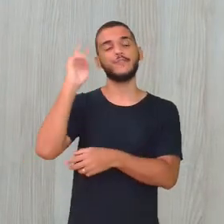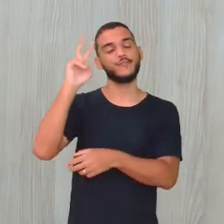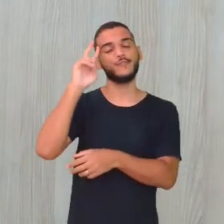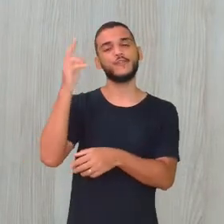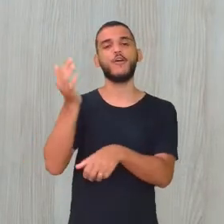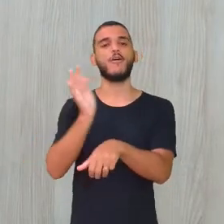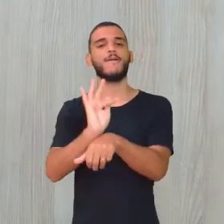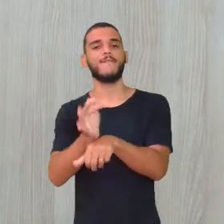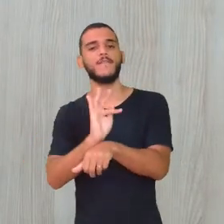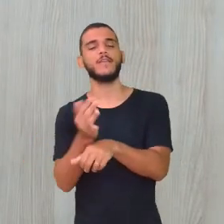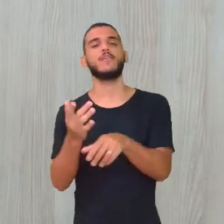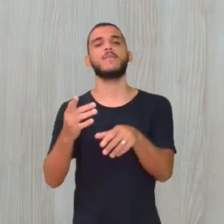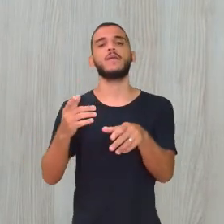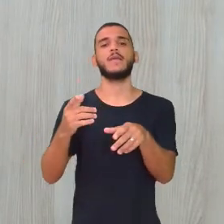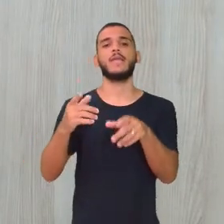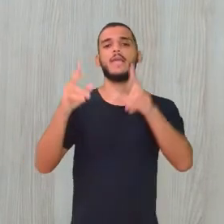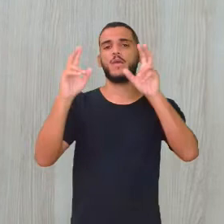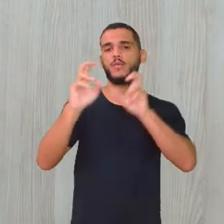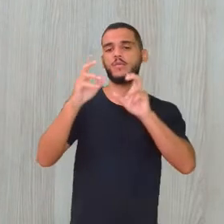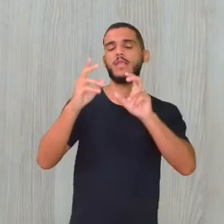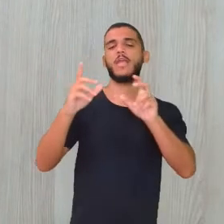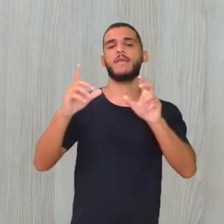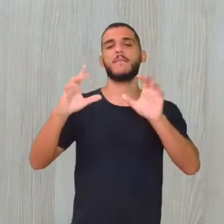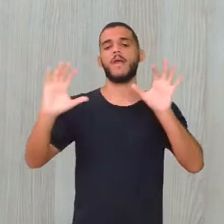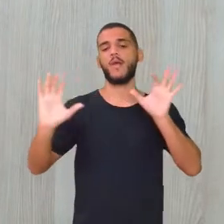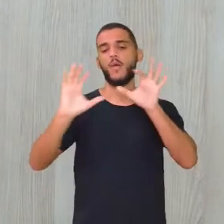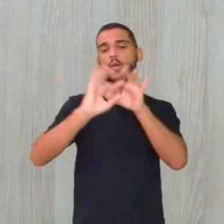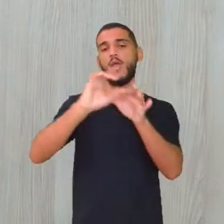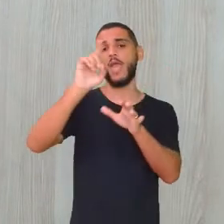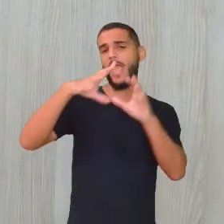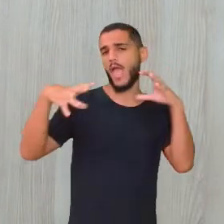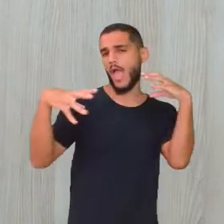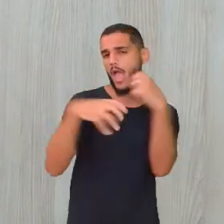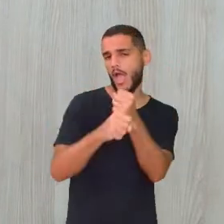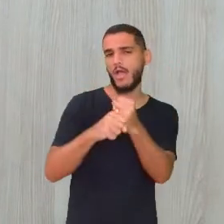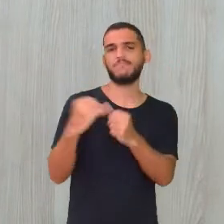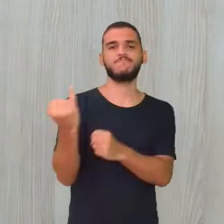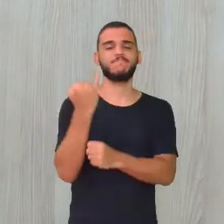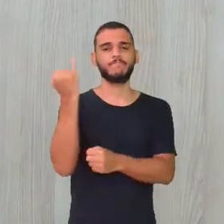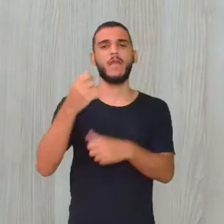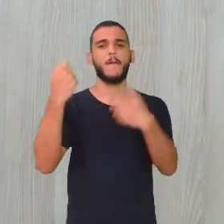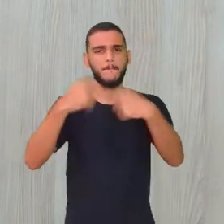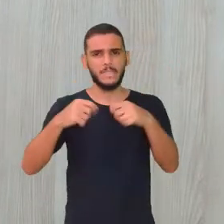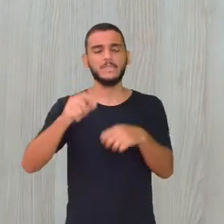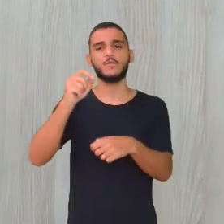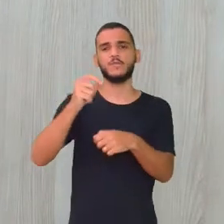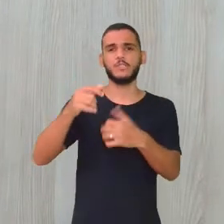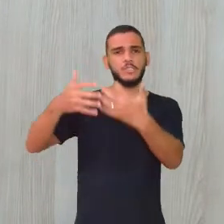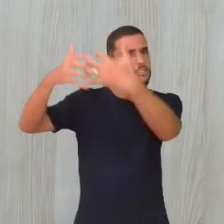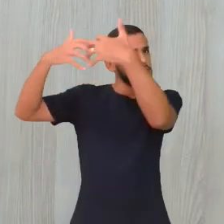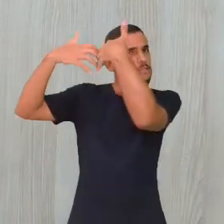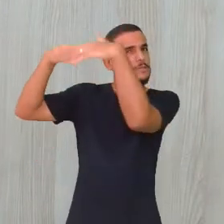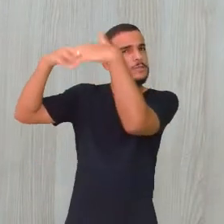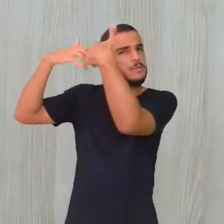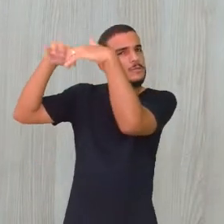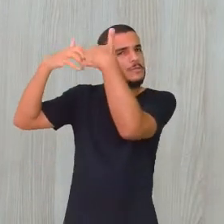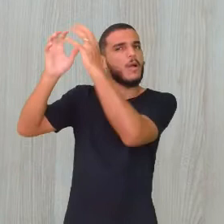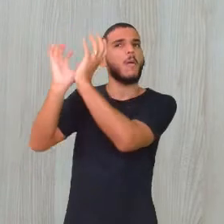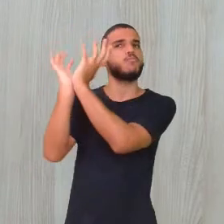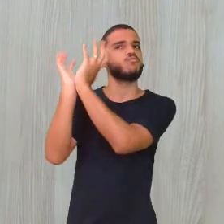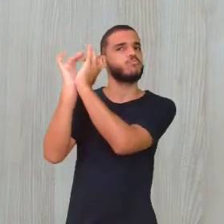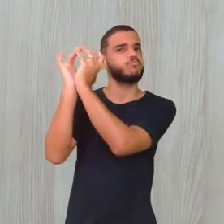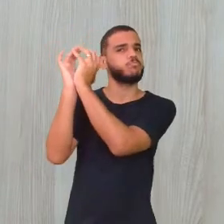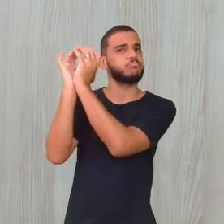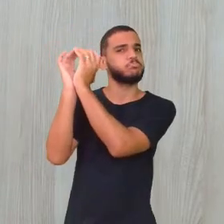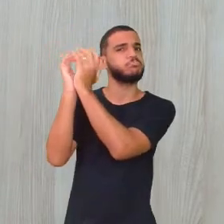que você está trabalhando conta muito ponto, porque precisa de alguma ginástica mental e é um bom exercício. Então, ó, fica a dica,